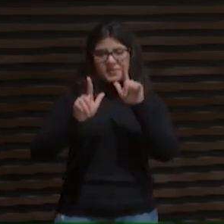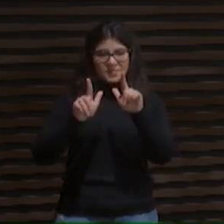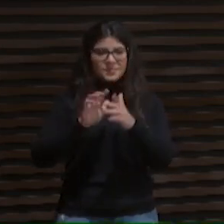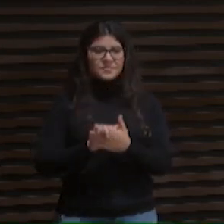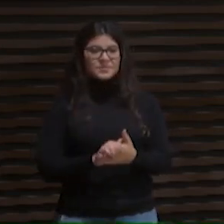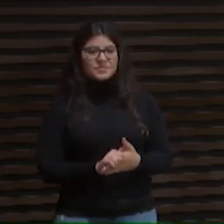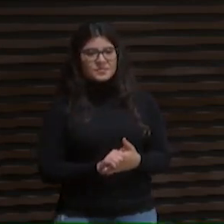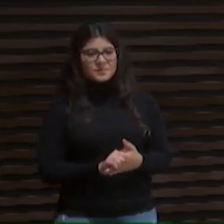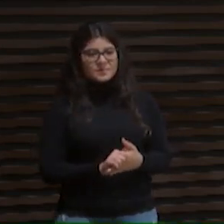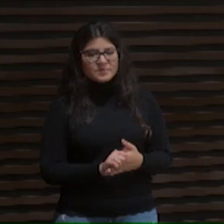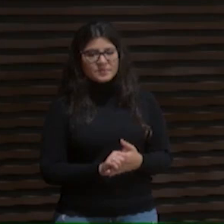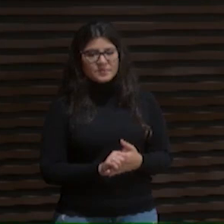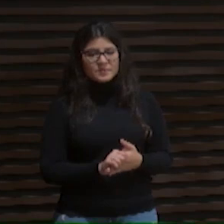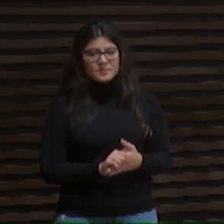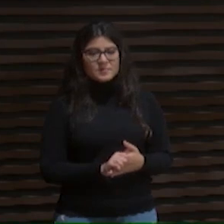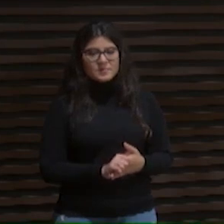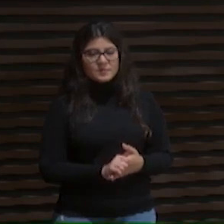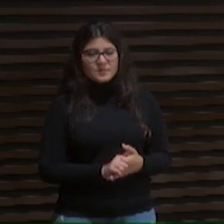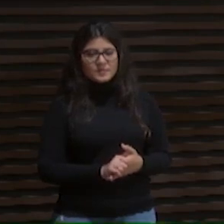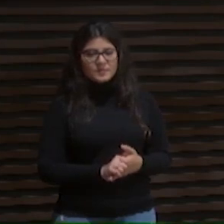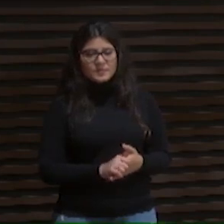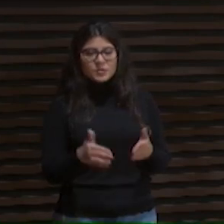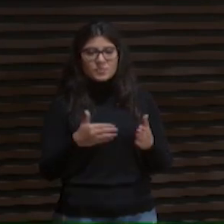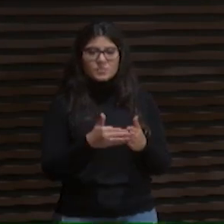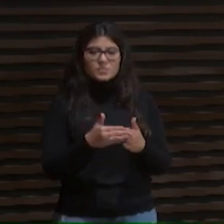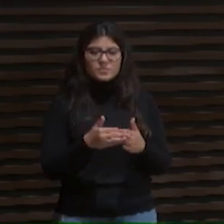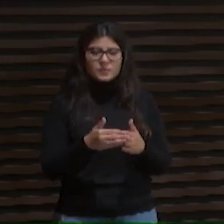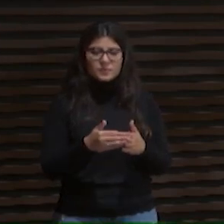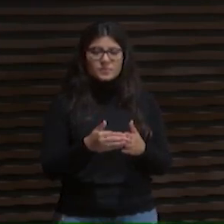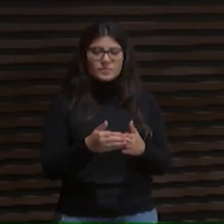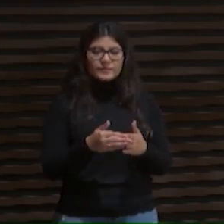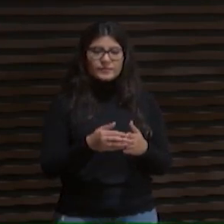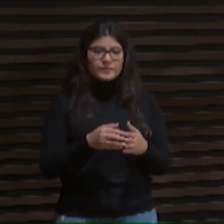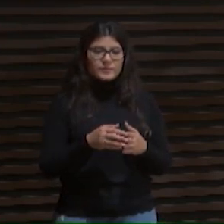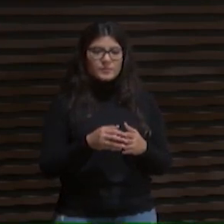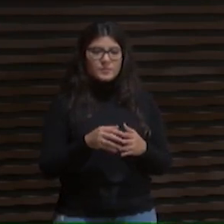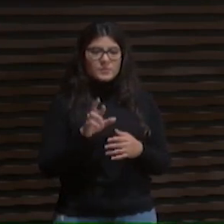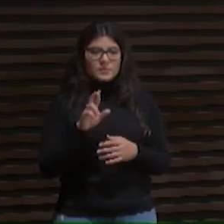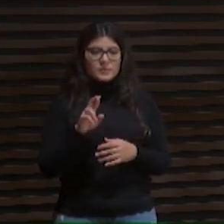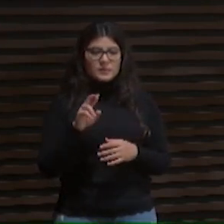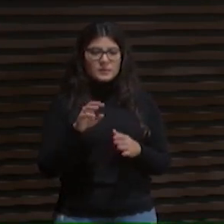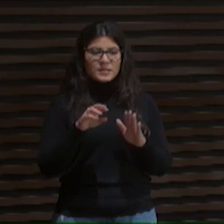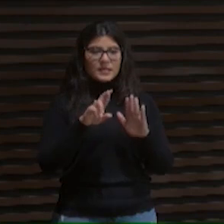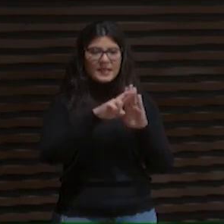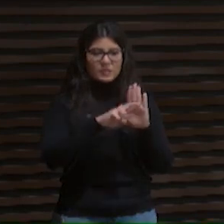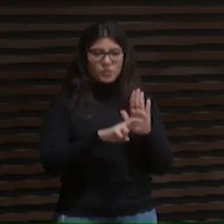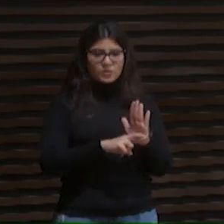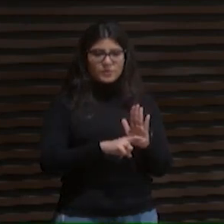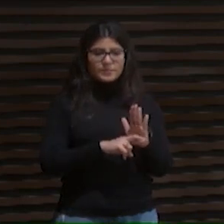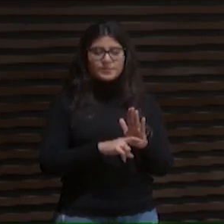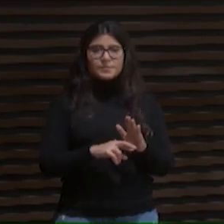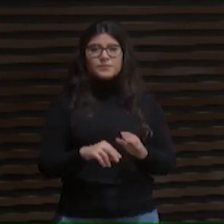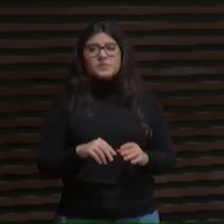mídia. No último relatório da Missão Portas Abertas, que pegou um período, talvez, acho que de maio